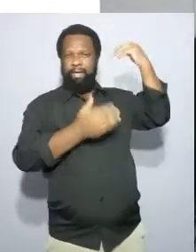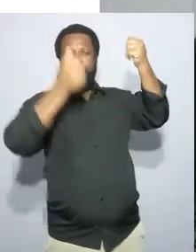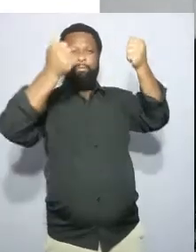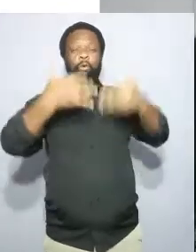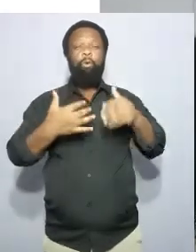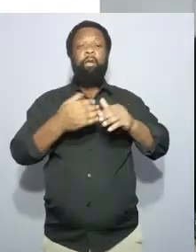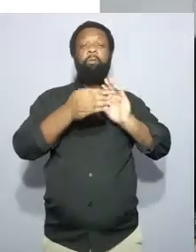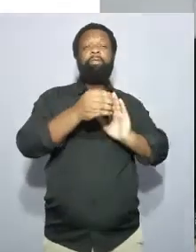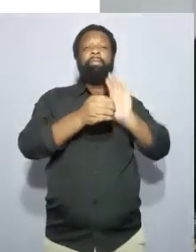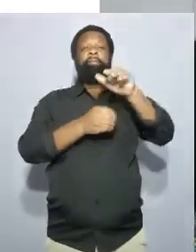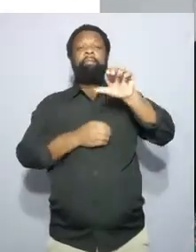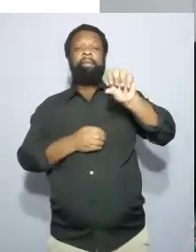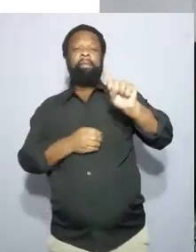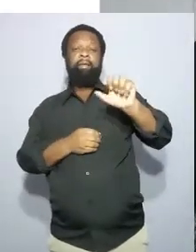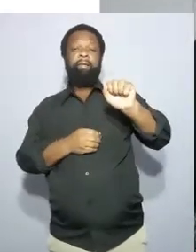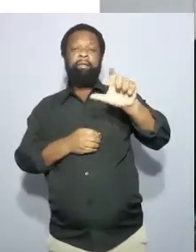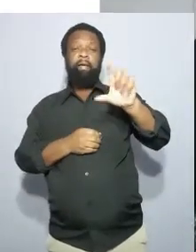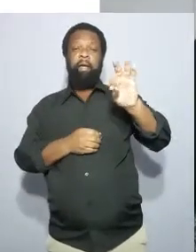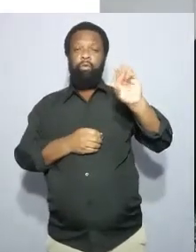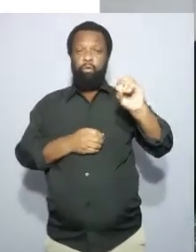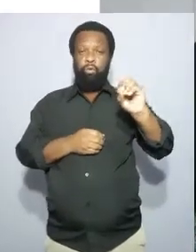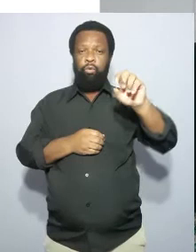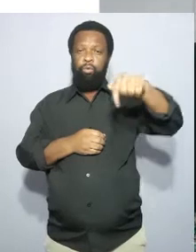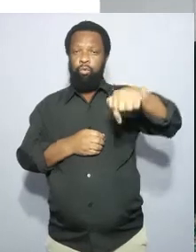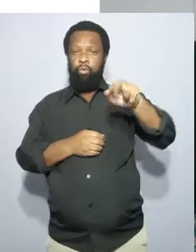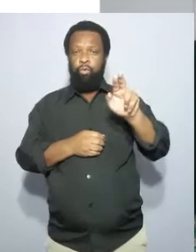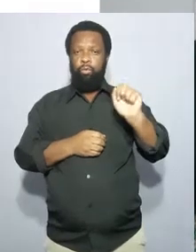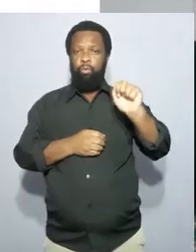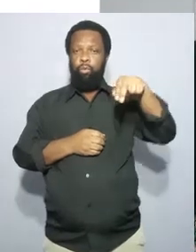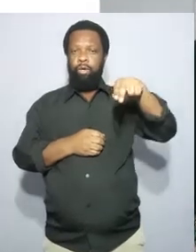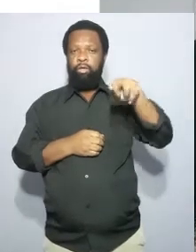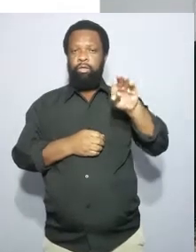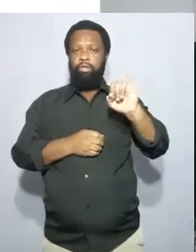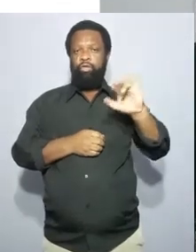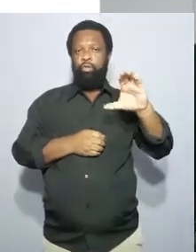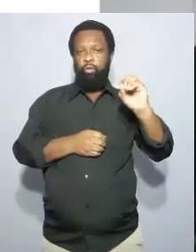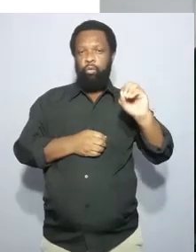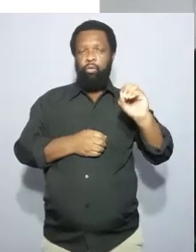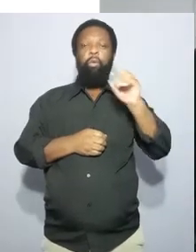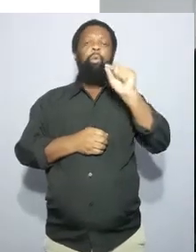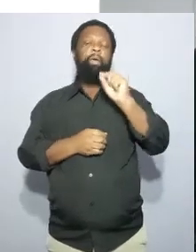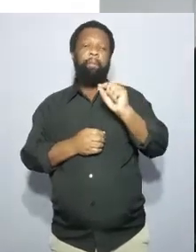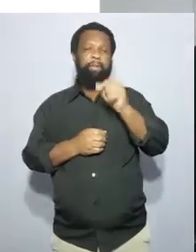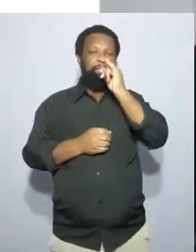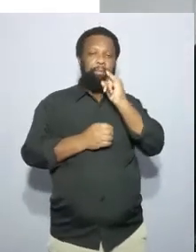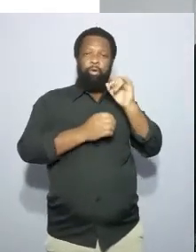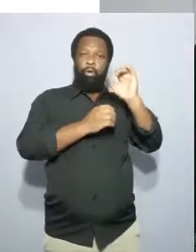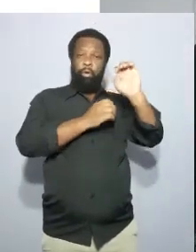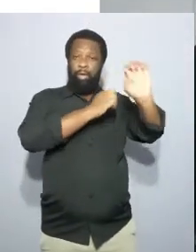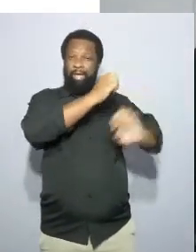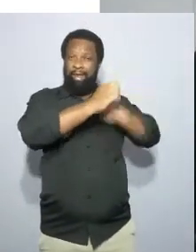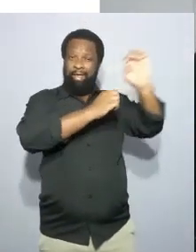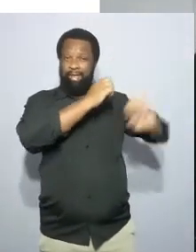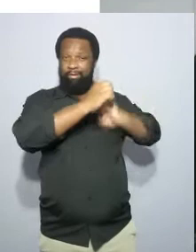quânticos. Quando o elétron passa de um nível mais interno para um nível mais externo, ou seja,